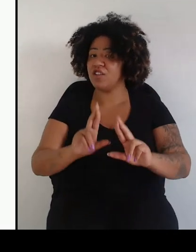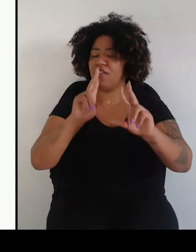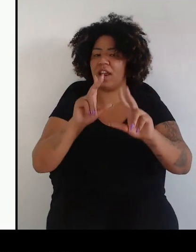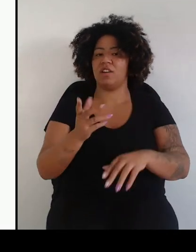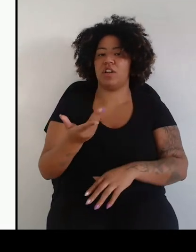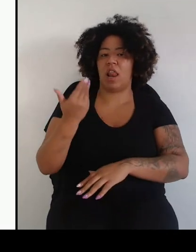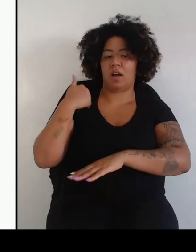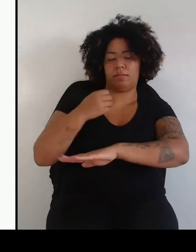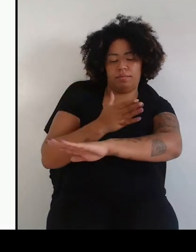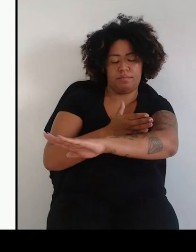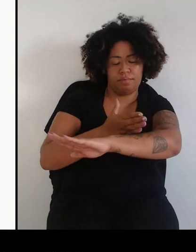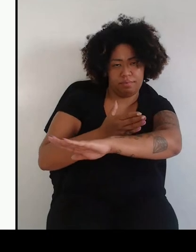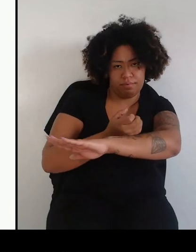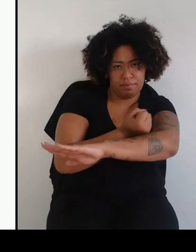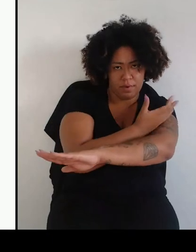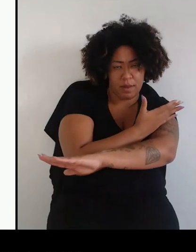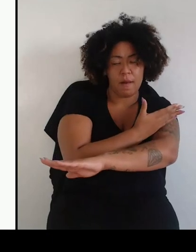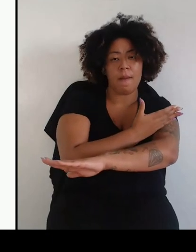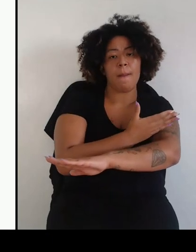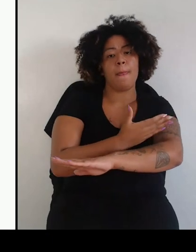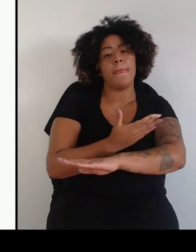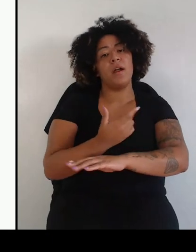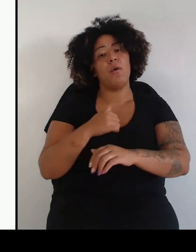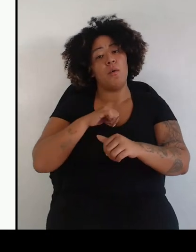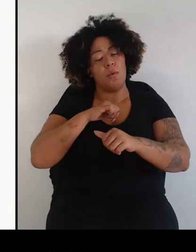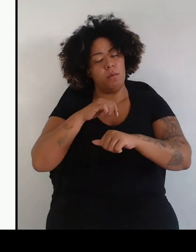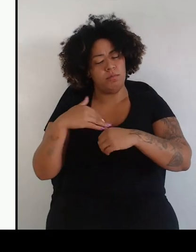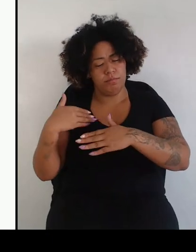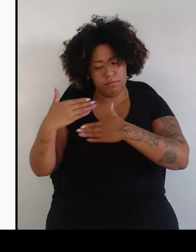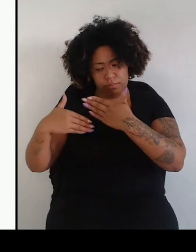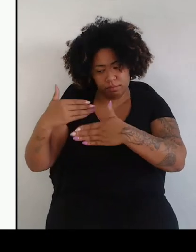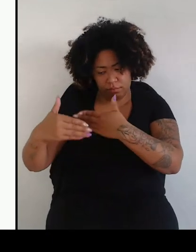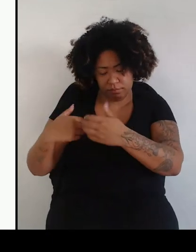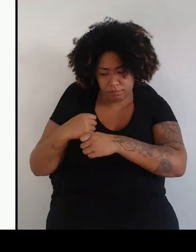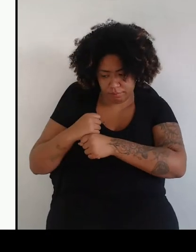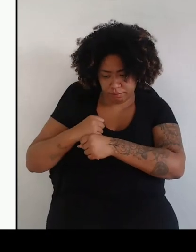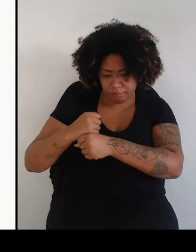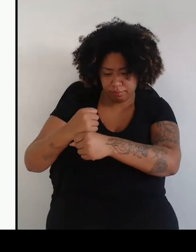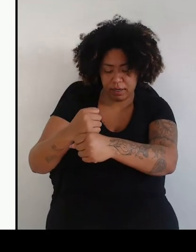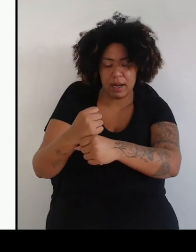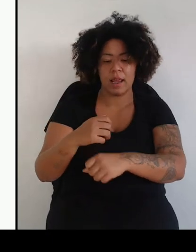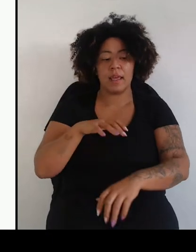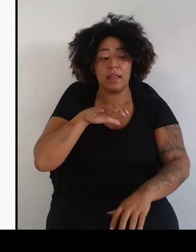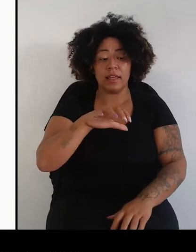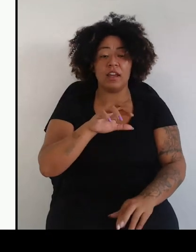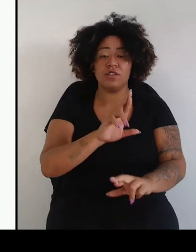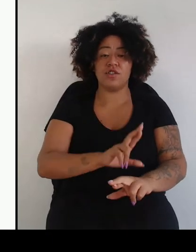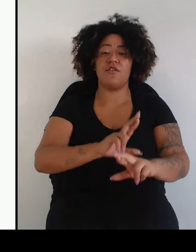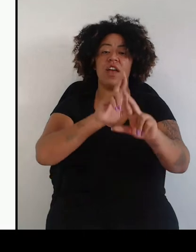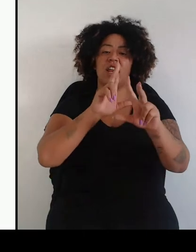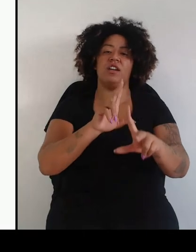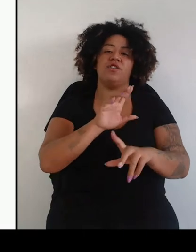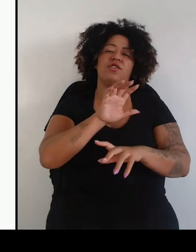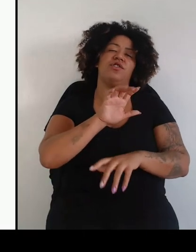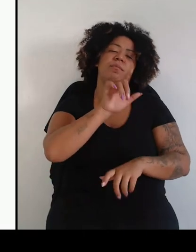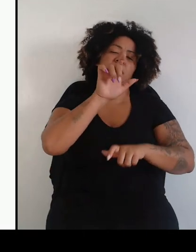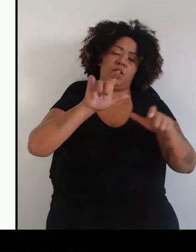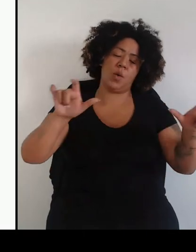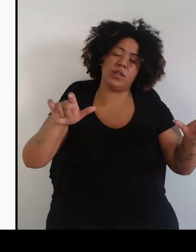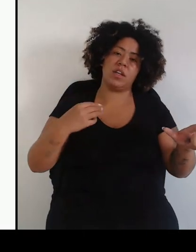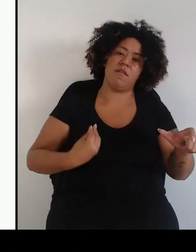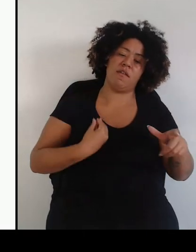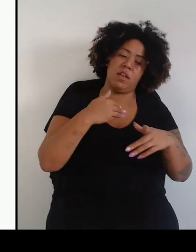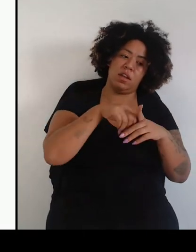pouco usual os tempos mudam O que traz diferentes atitudes sociais na paisagem cultural contemporânea